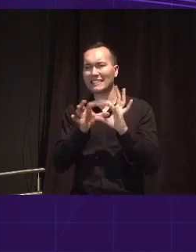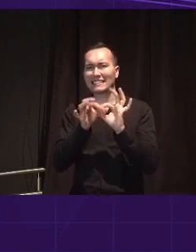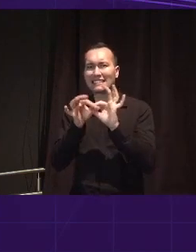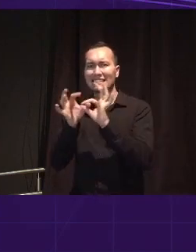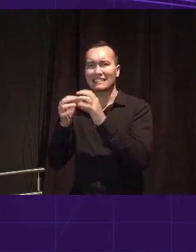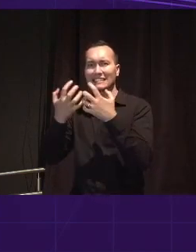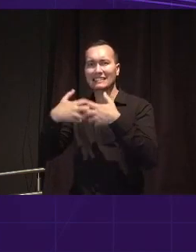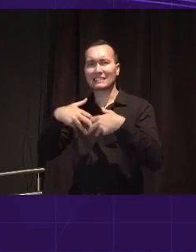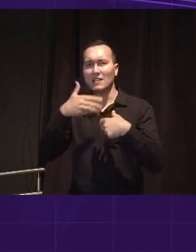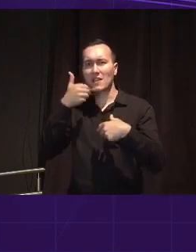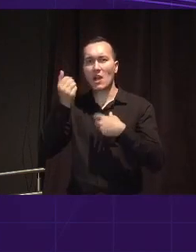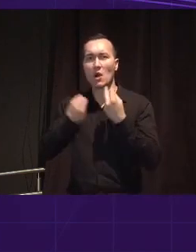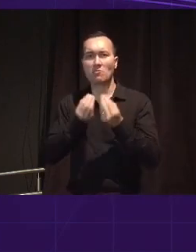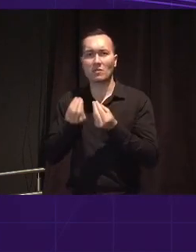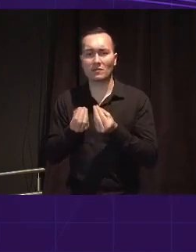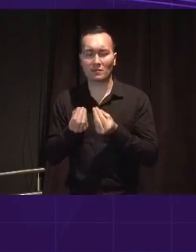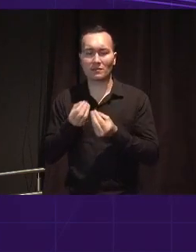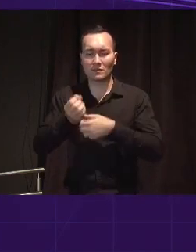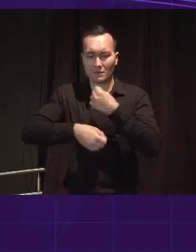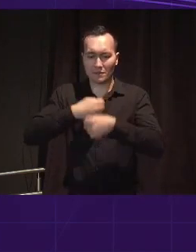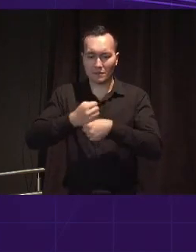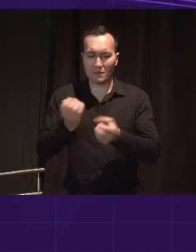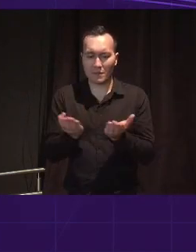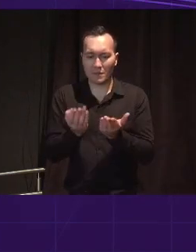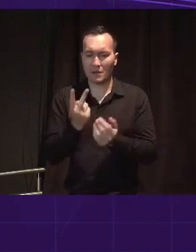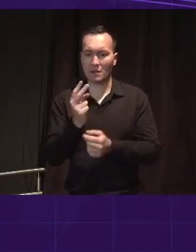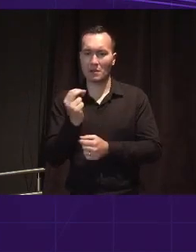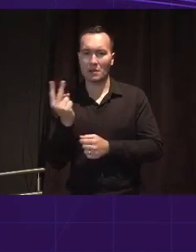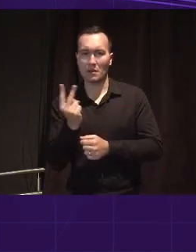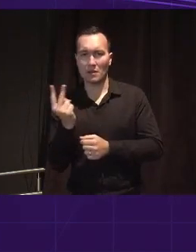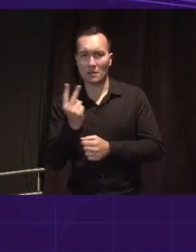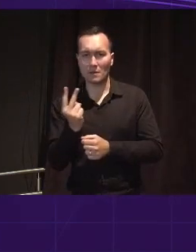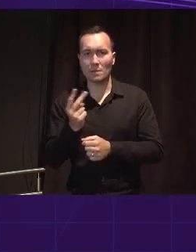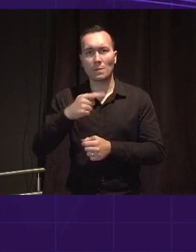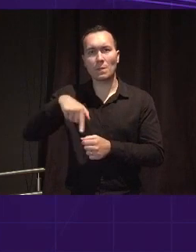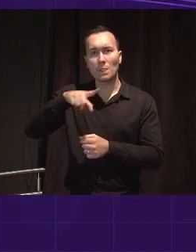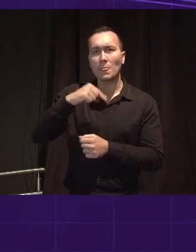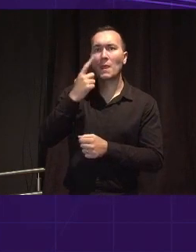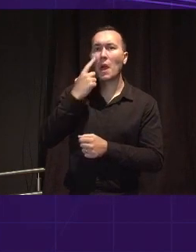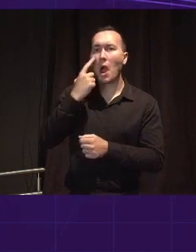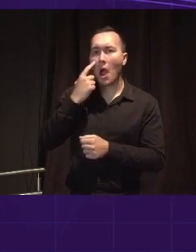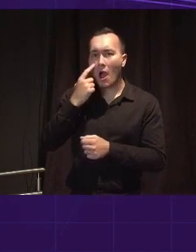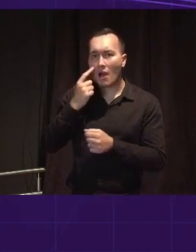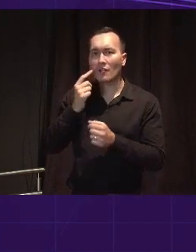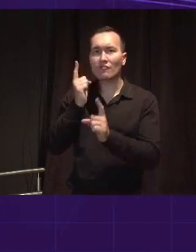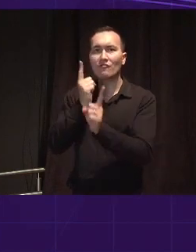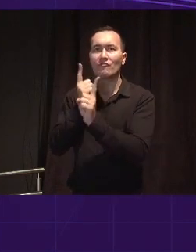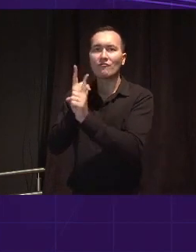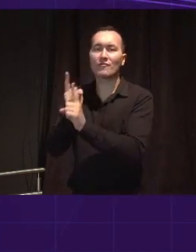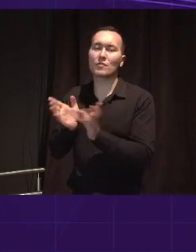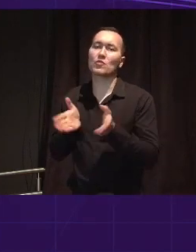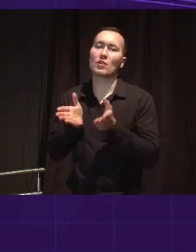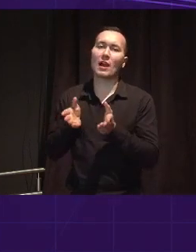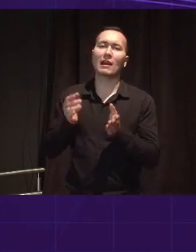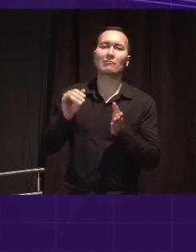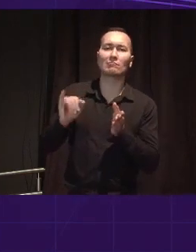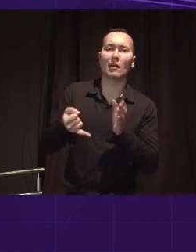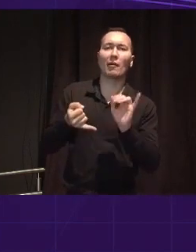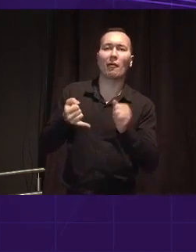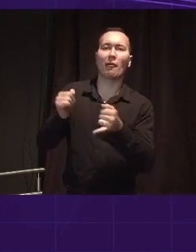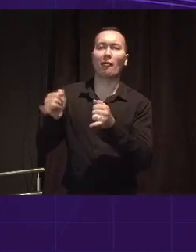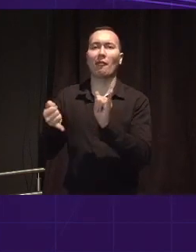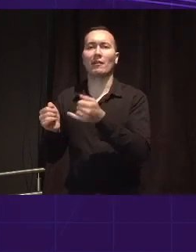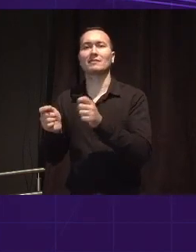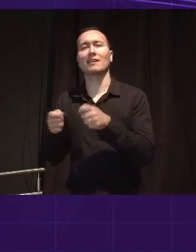fizemos em 2022, a gente enxerga para 2023 muita oportunidade de atuação juntos aqui e a gente vai falar mais ou menos como que isso